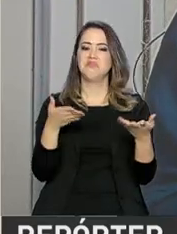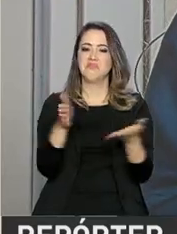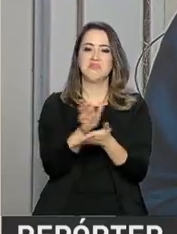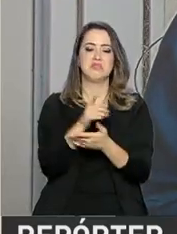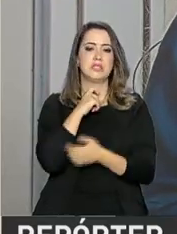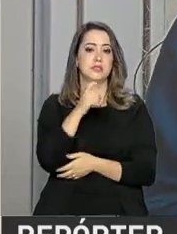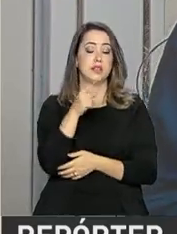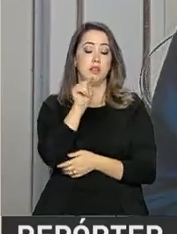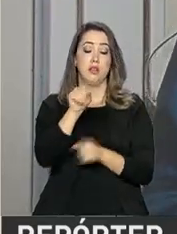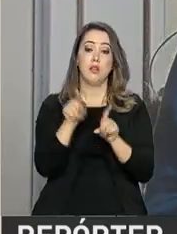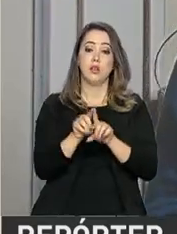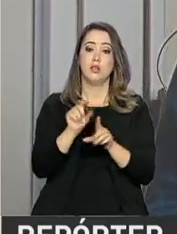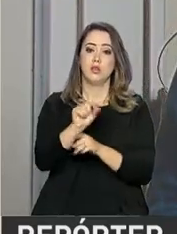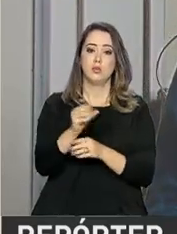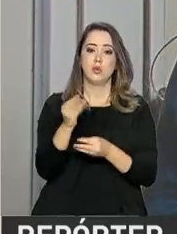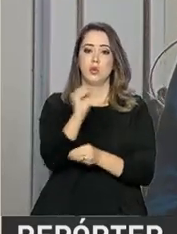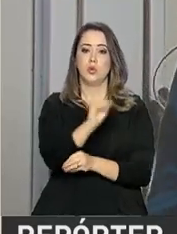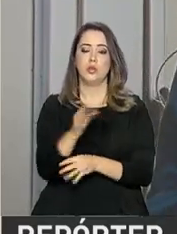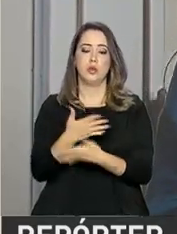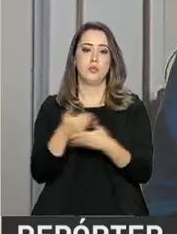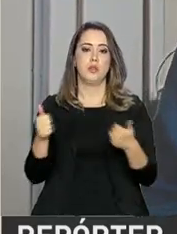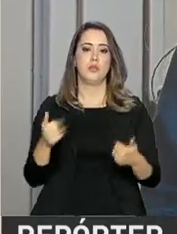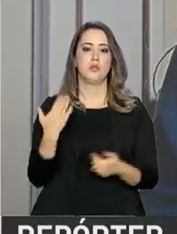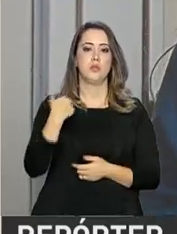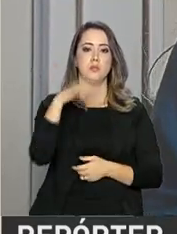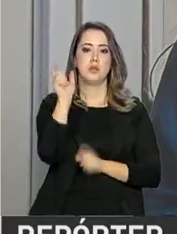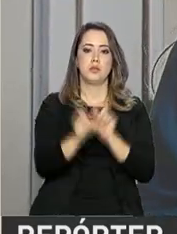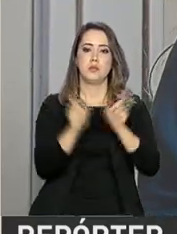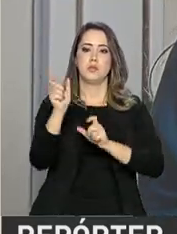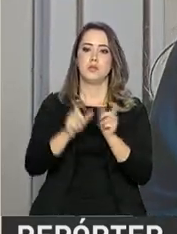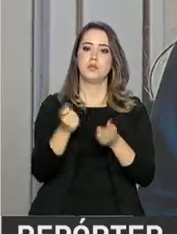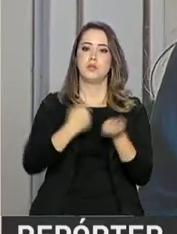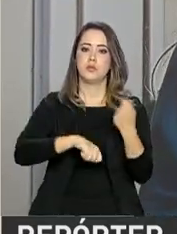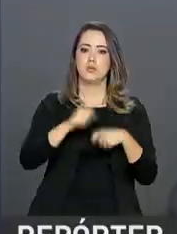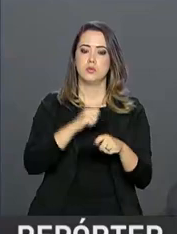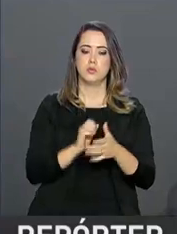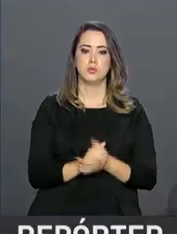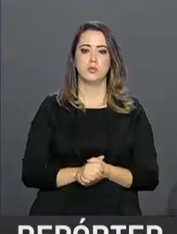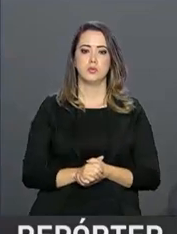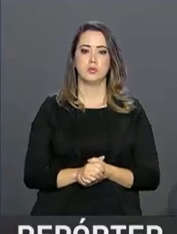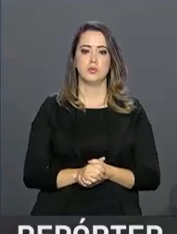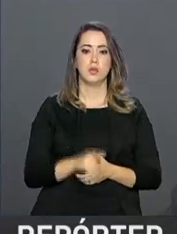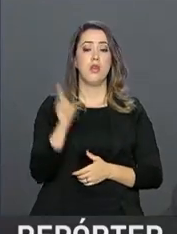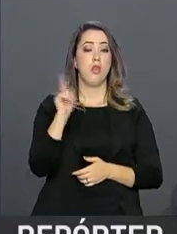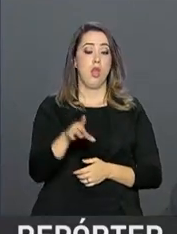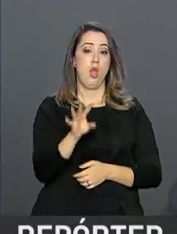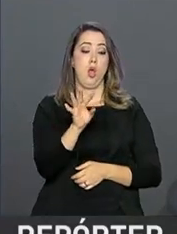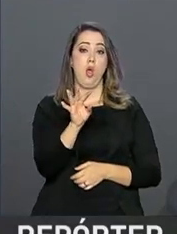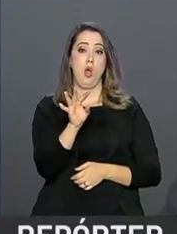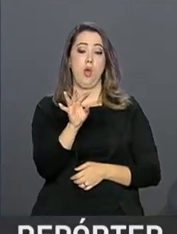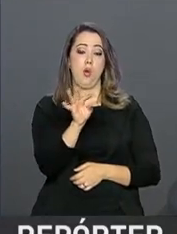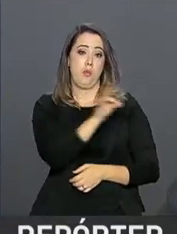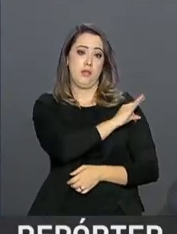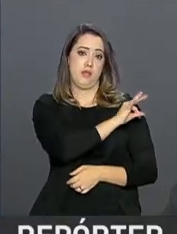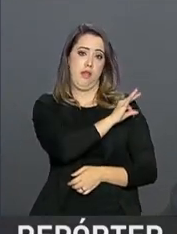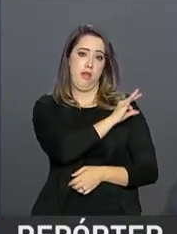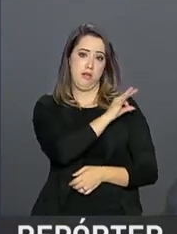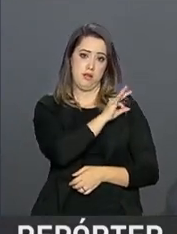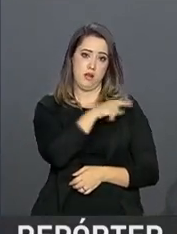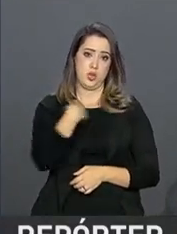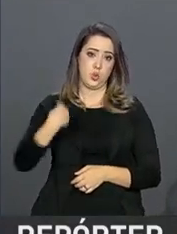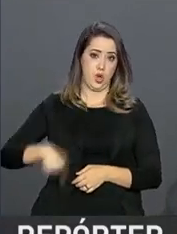otimiza tempo para atender melhor e mais pessoas com economia. É uma técnica japonesa no qual a